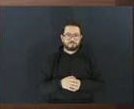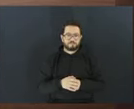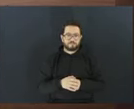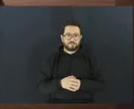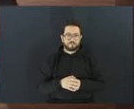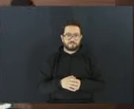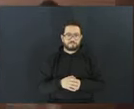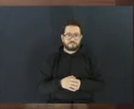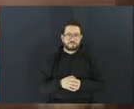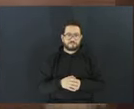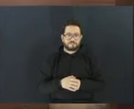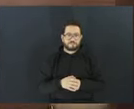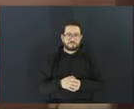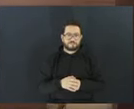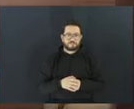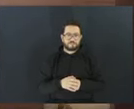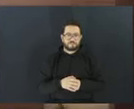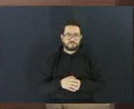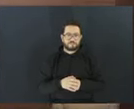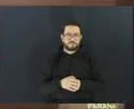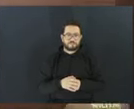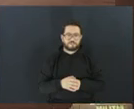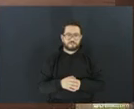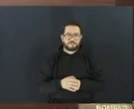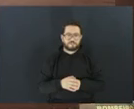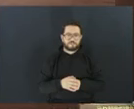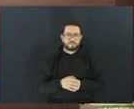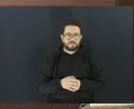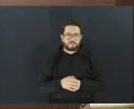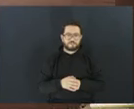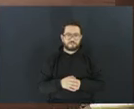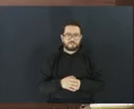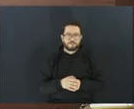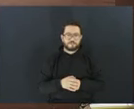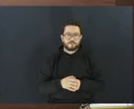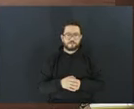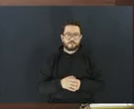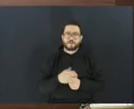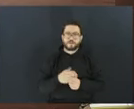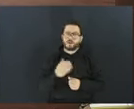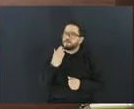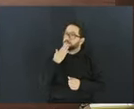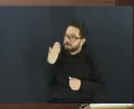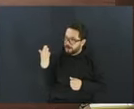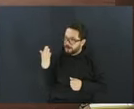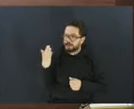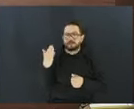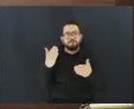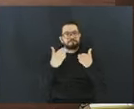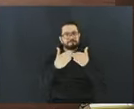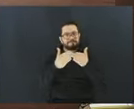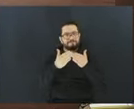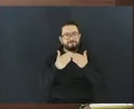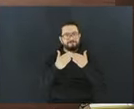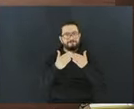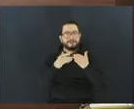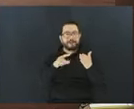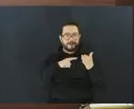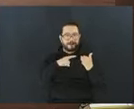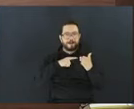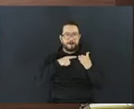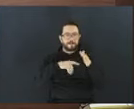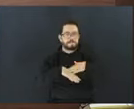o questionamento do vereador. Né? Só peço licença ao coronel, então vou colocar o plenário, nós temos mais vereadores inscritos, prorrogação da